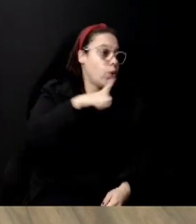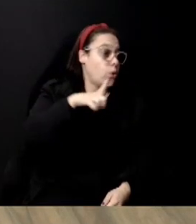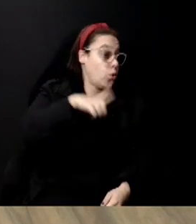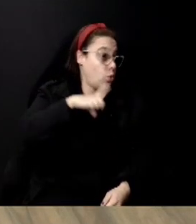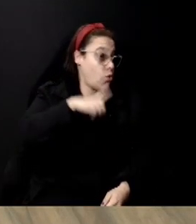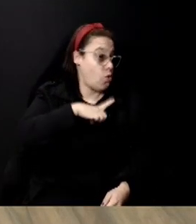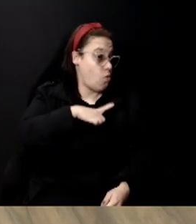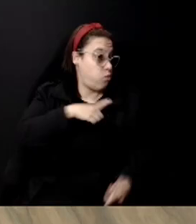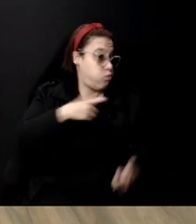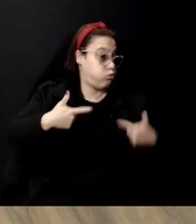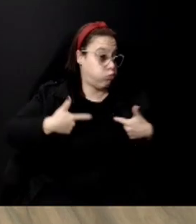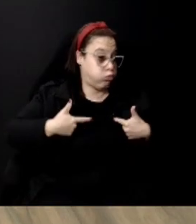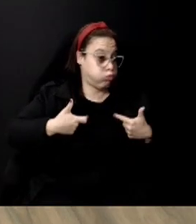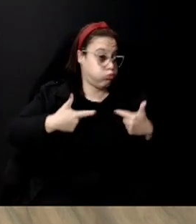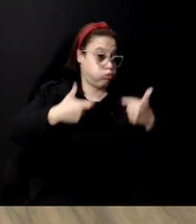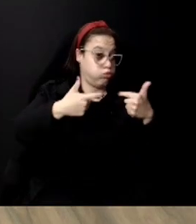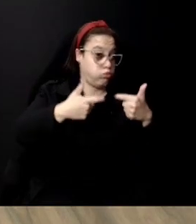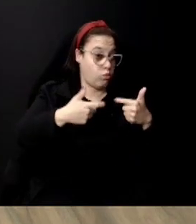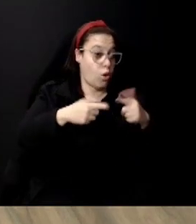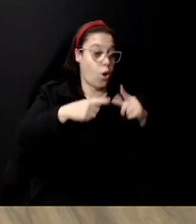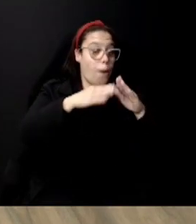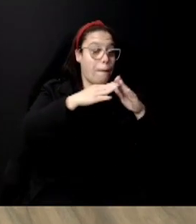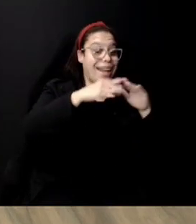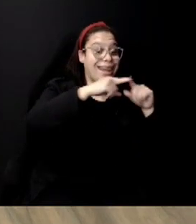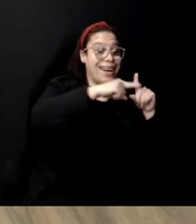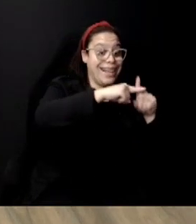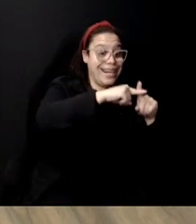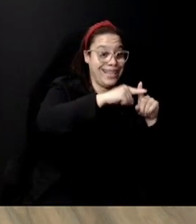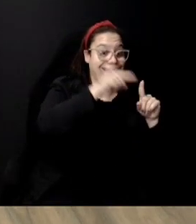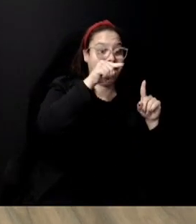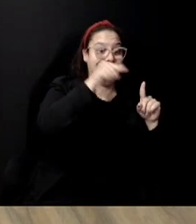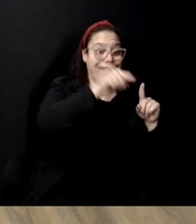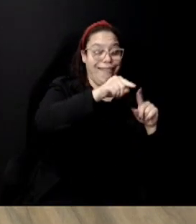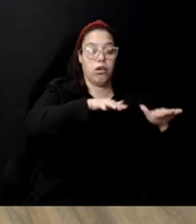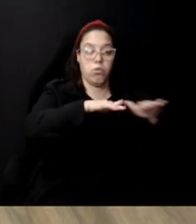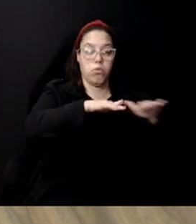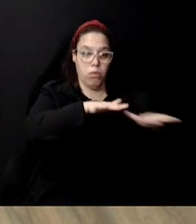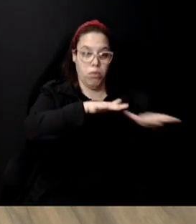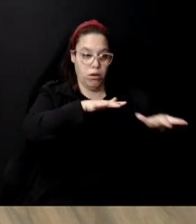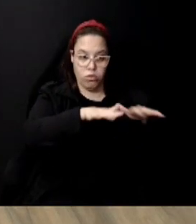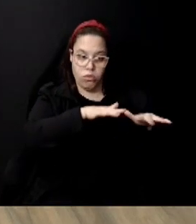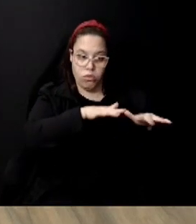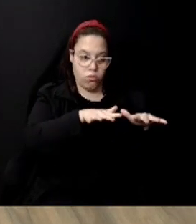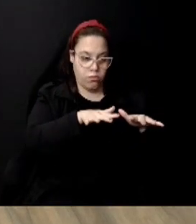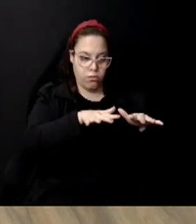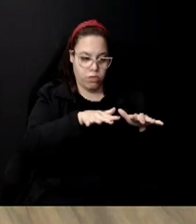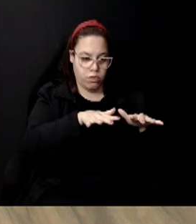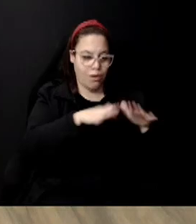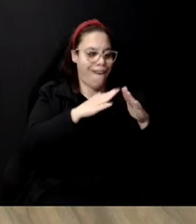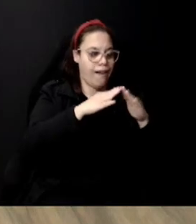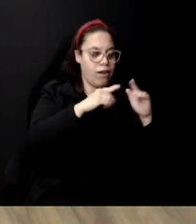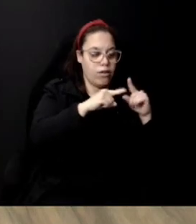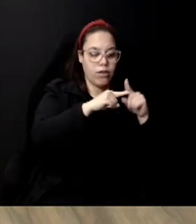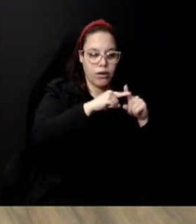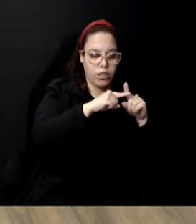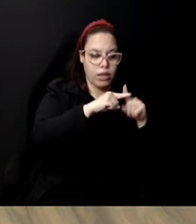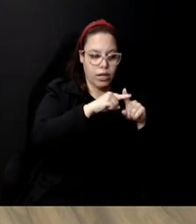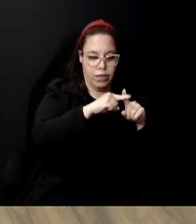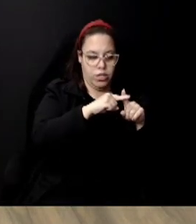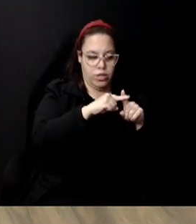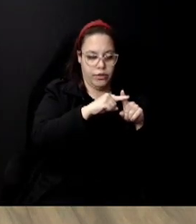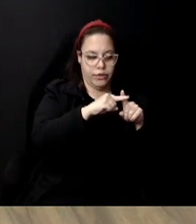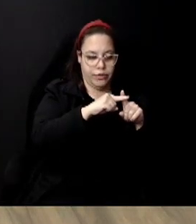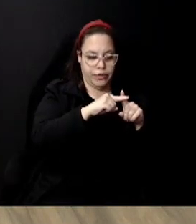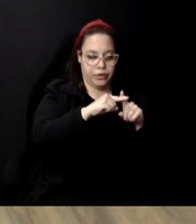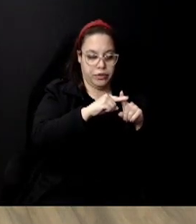por exemplo, uma igreja. Se naquele momento a igreja estava ali com algum